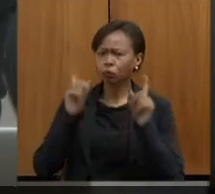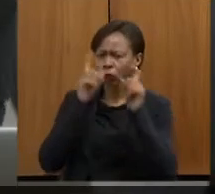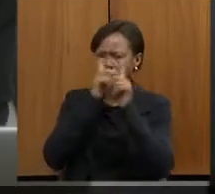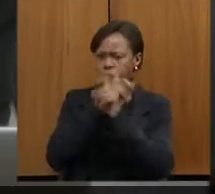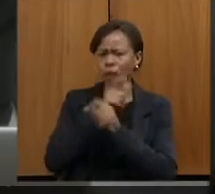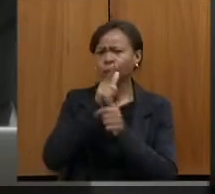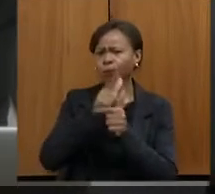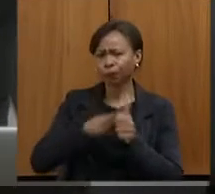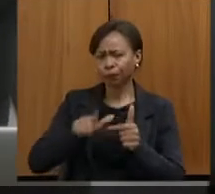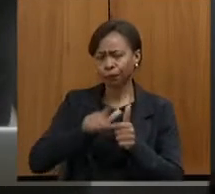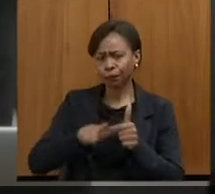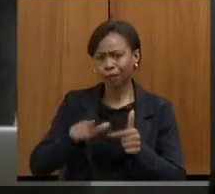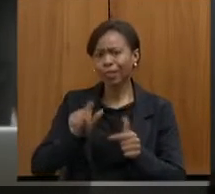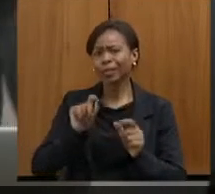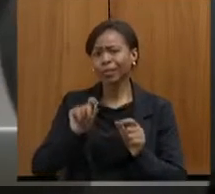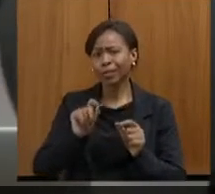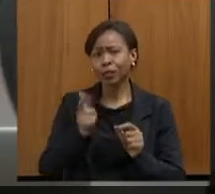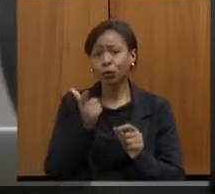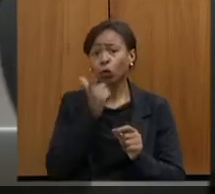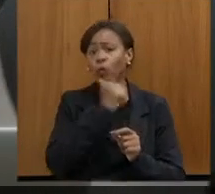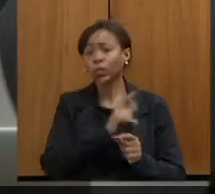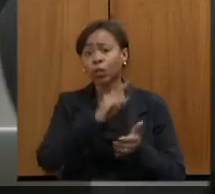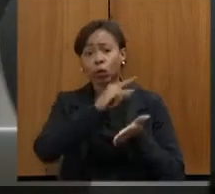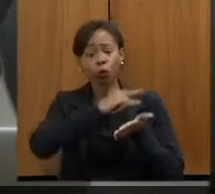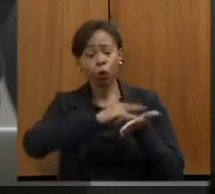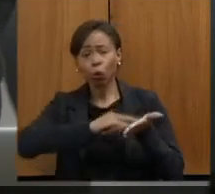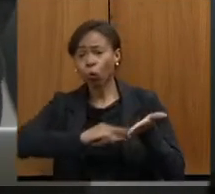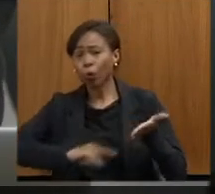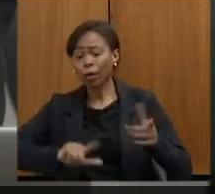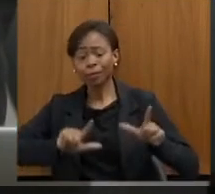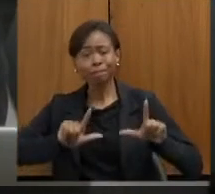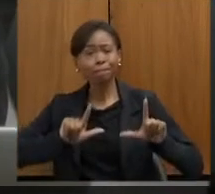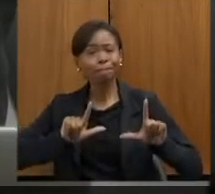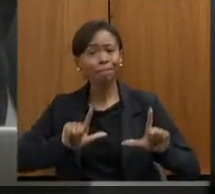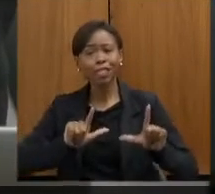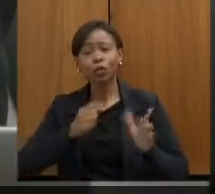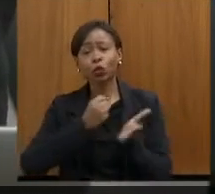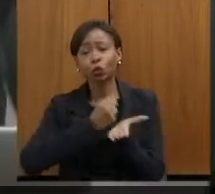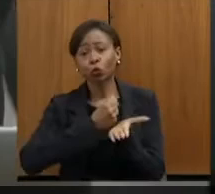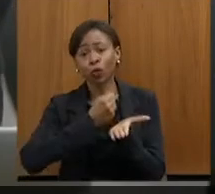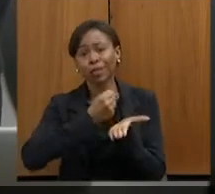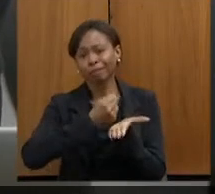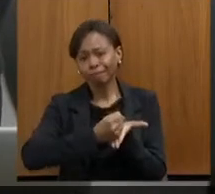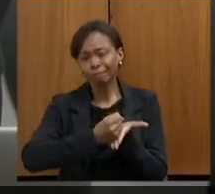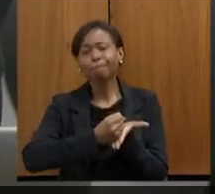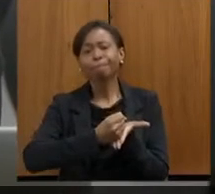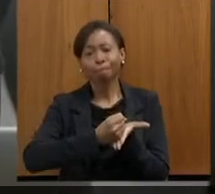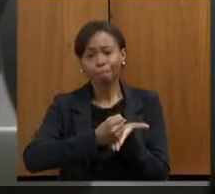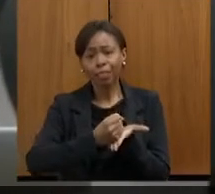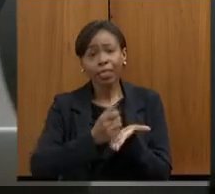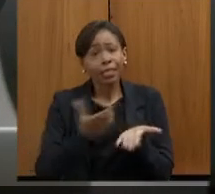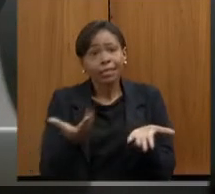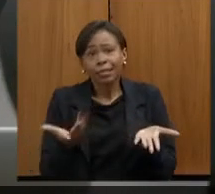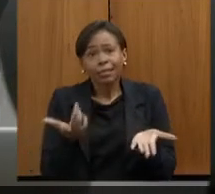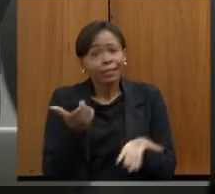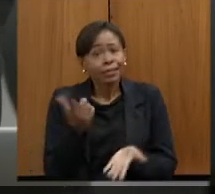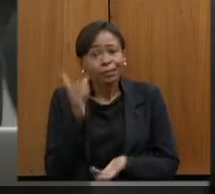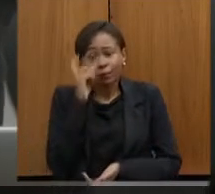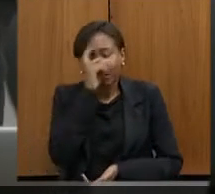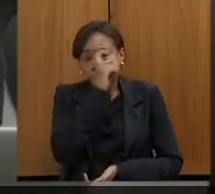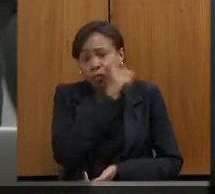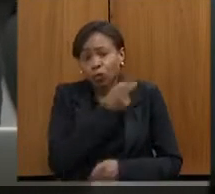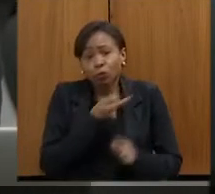documentos, de títulos que se tiram em cartórios, que vencem muito